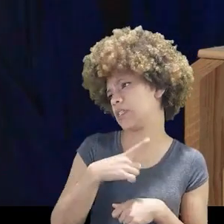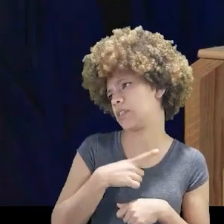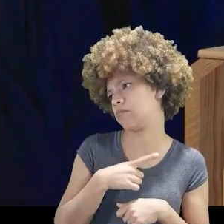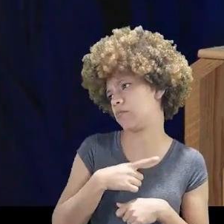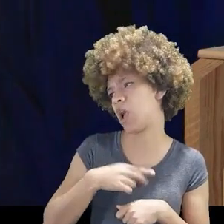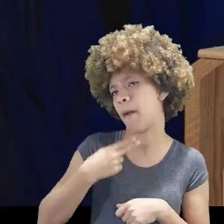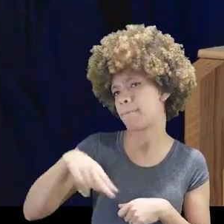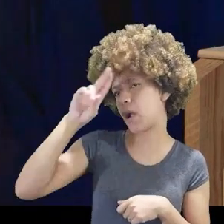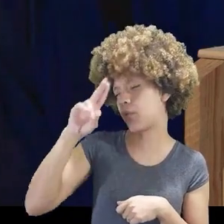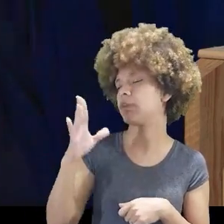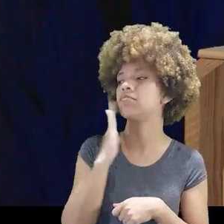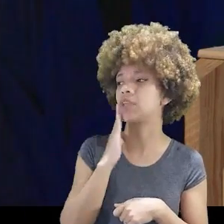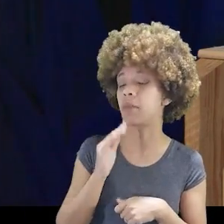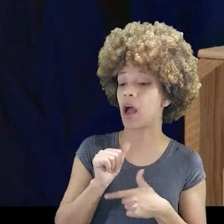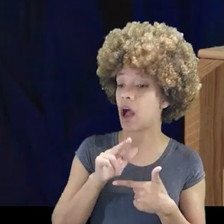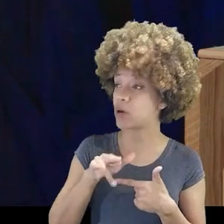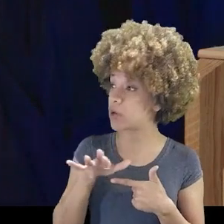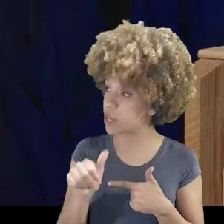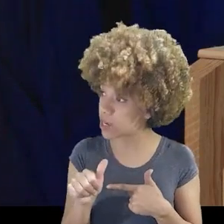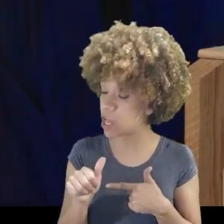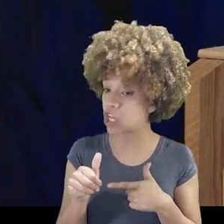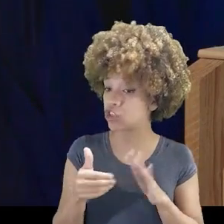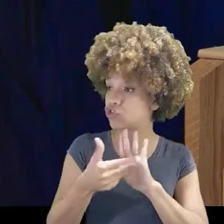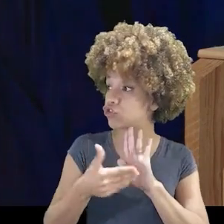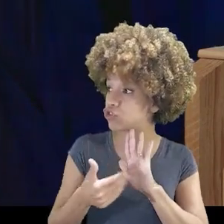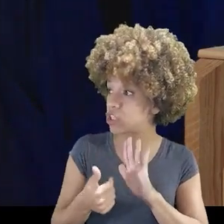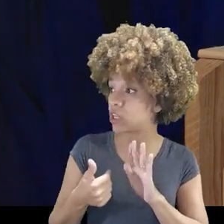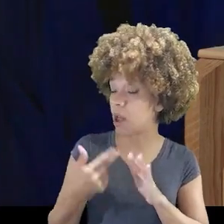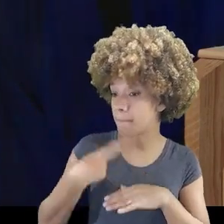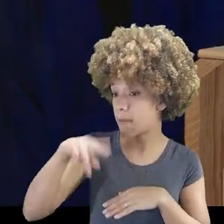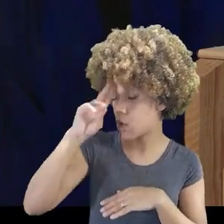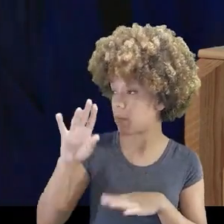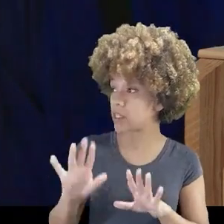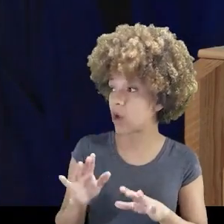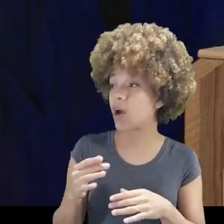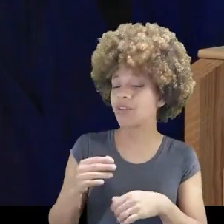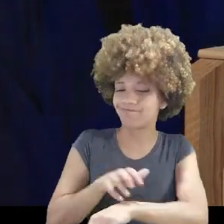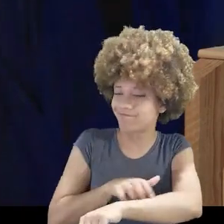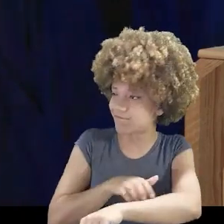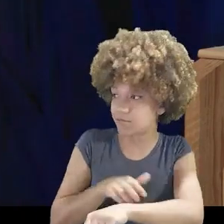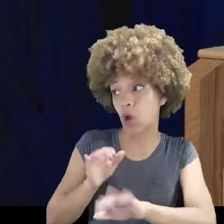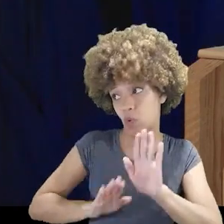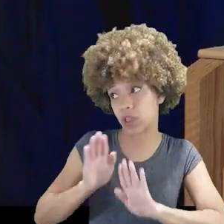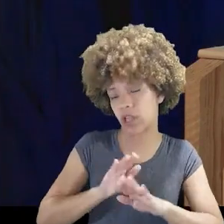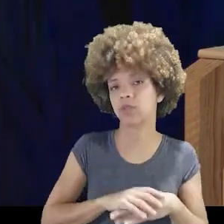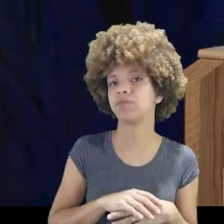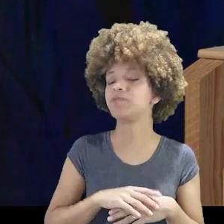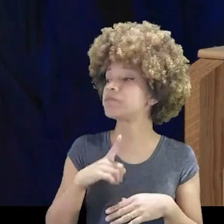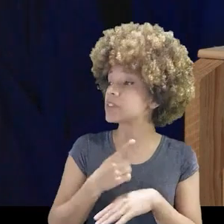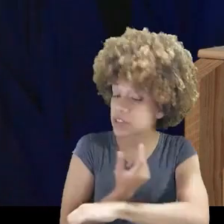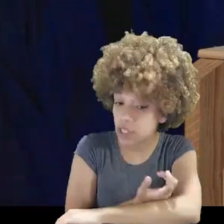batom verde de plantar o sábio Aroeira tira macumba só que ele dá muita energia então tem que tomar cuidado então tem